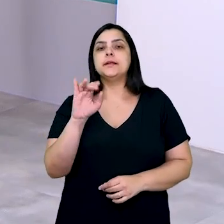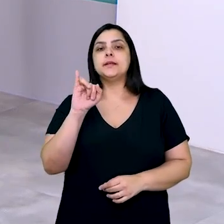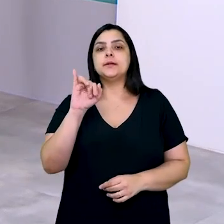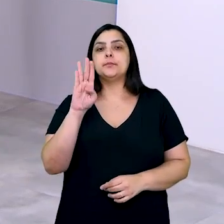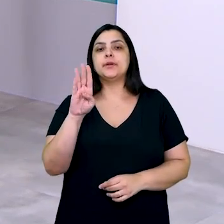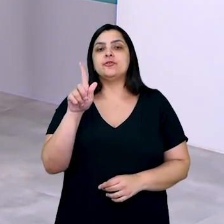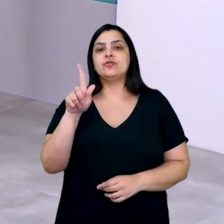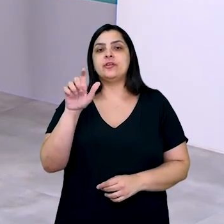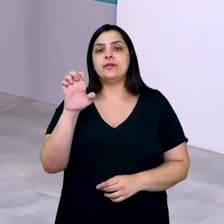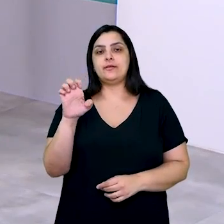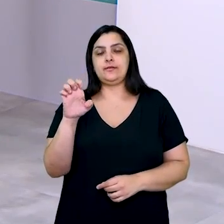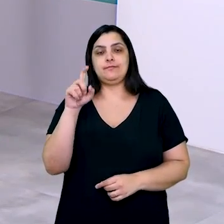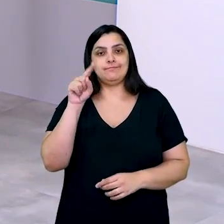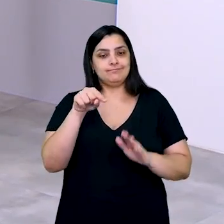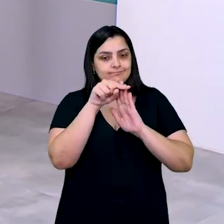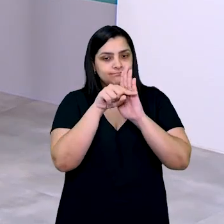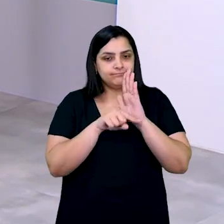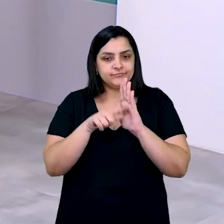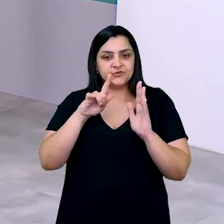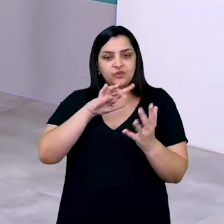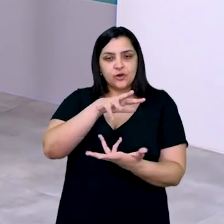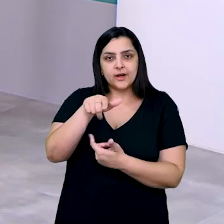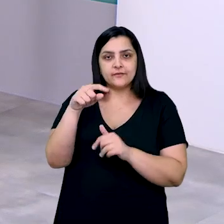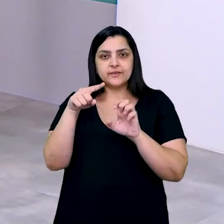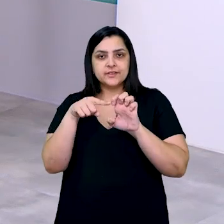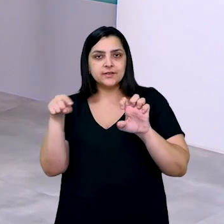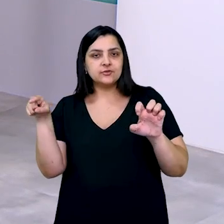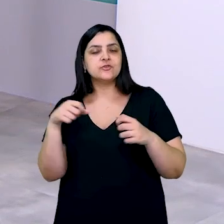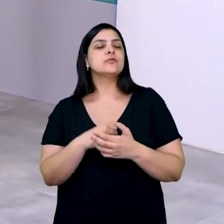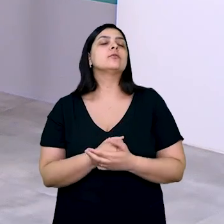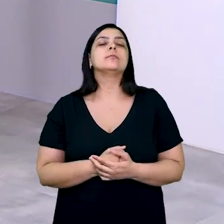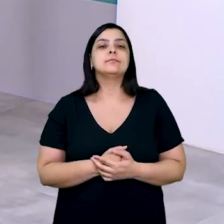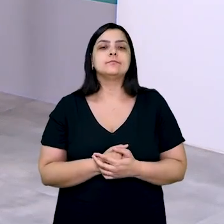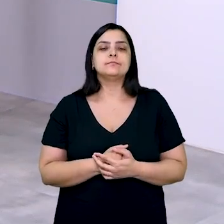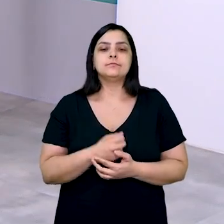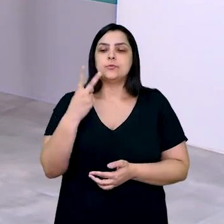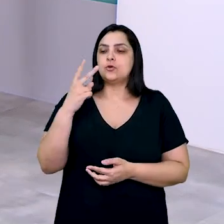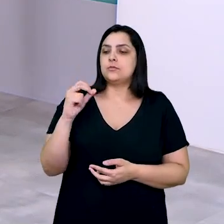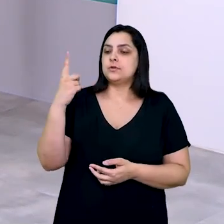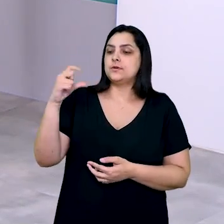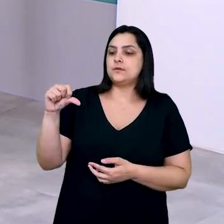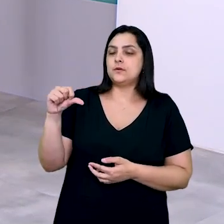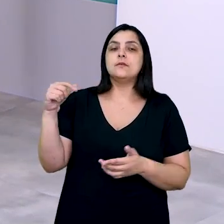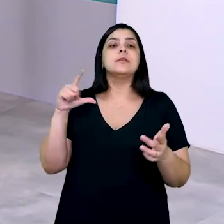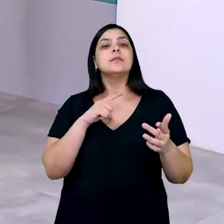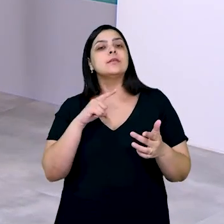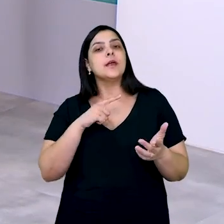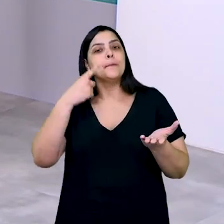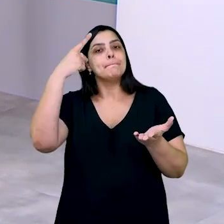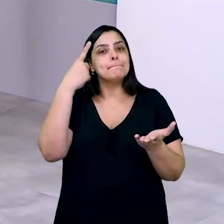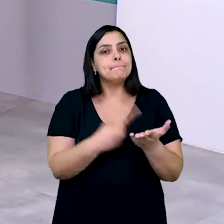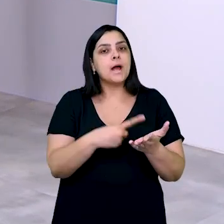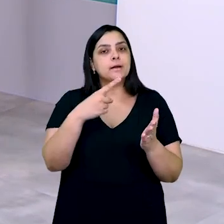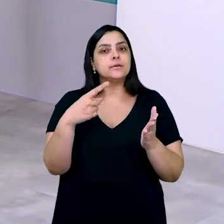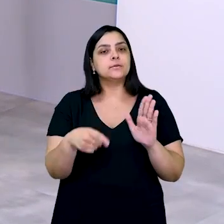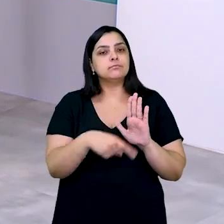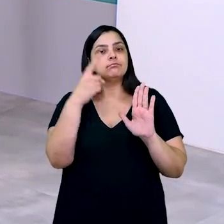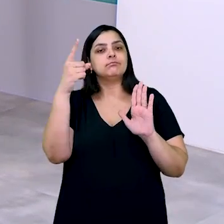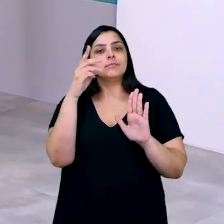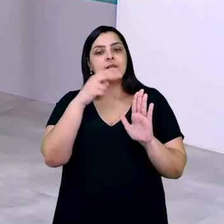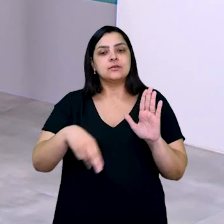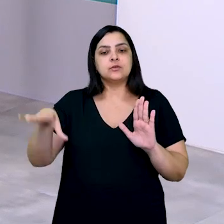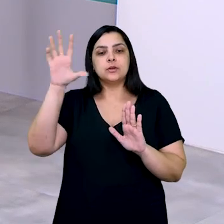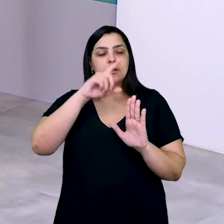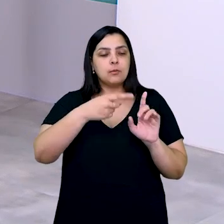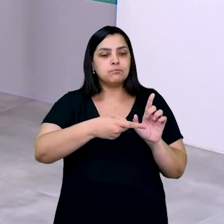são do IBGE, o Instituto Brasileiro de Geografia e Estatística. Desde 2019, o país conta com um pacto nacional que